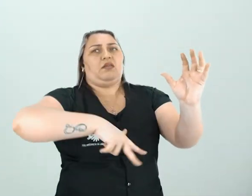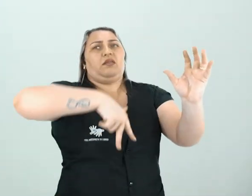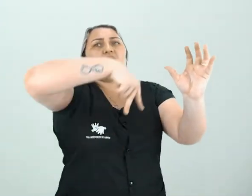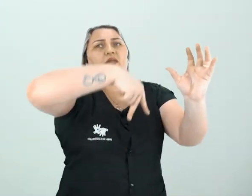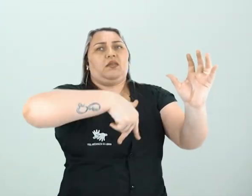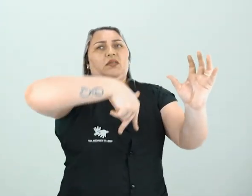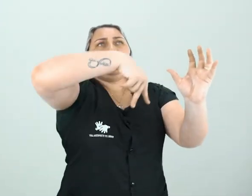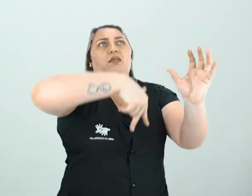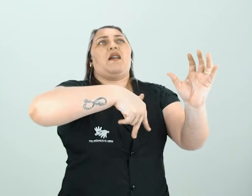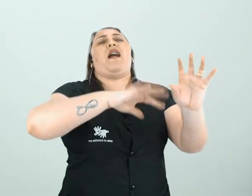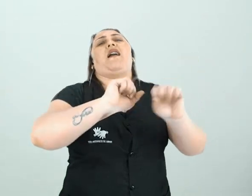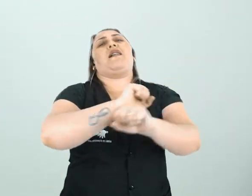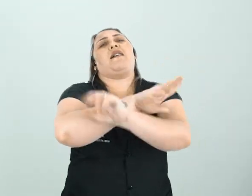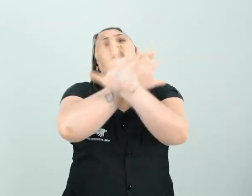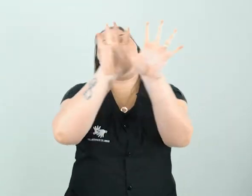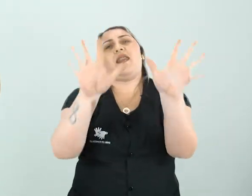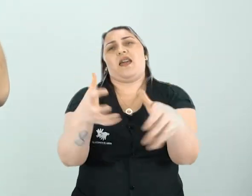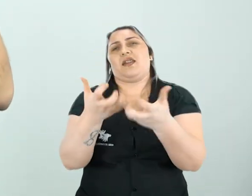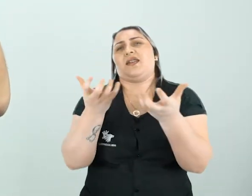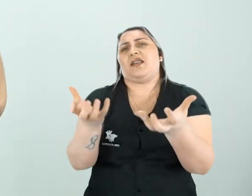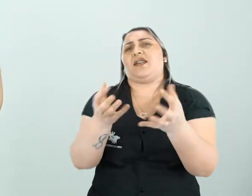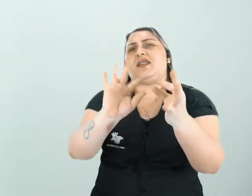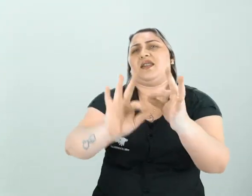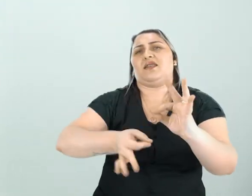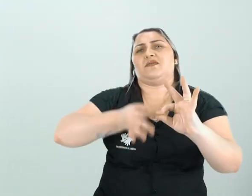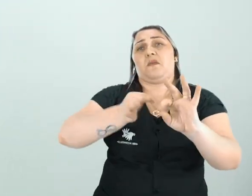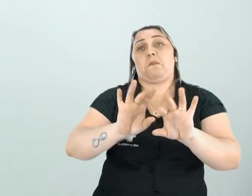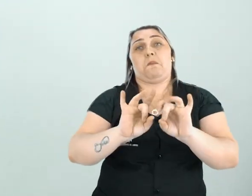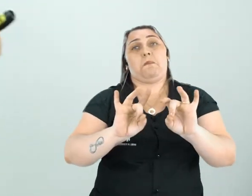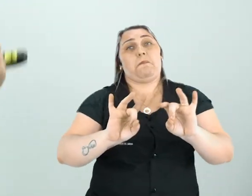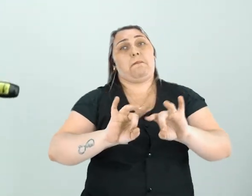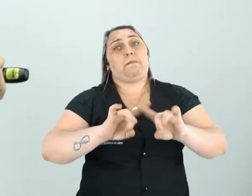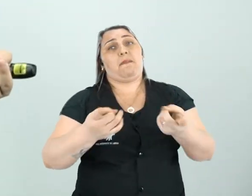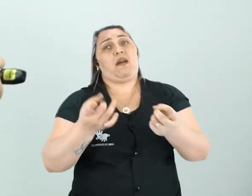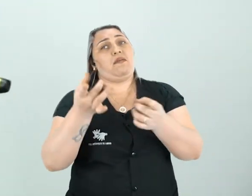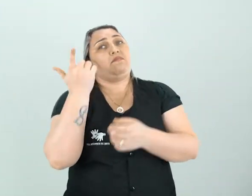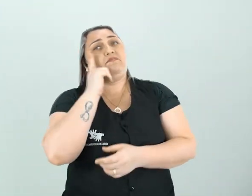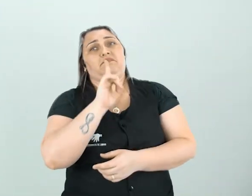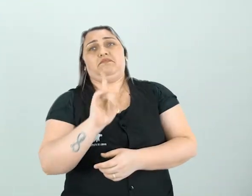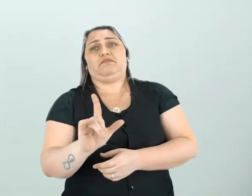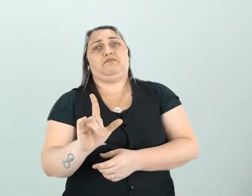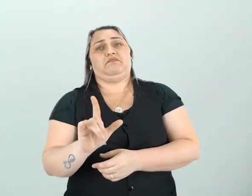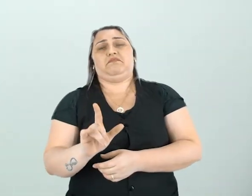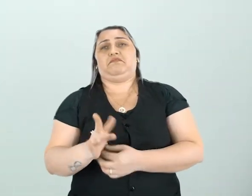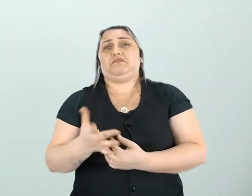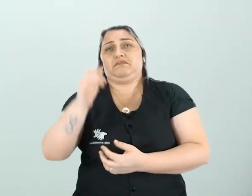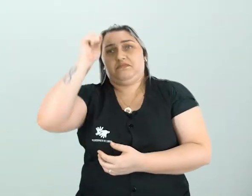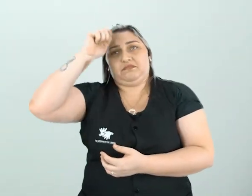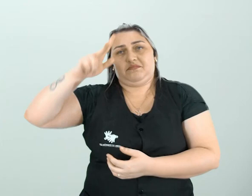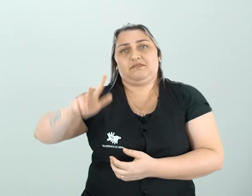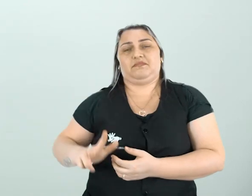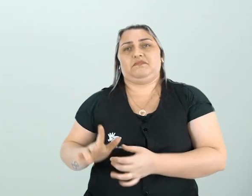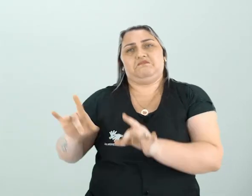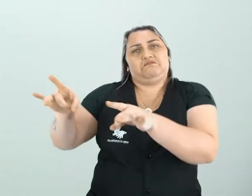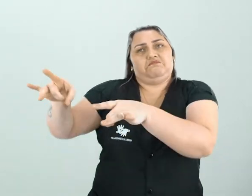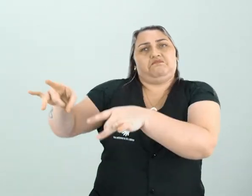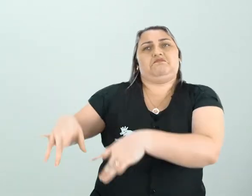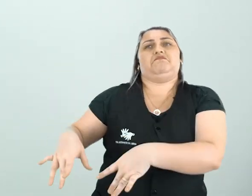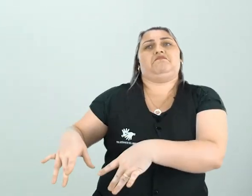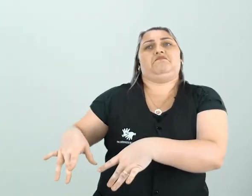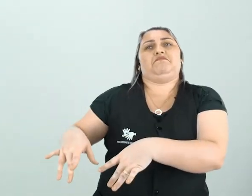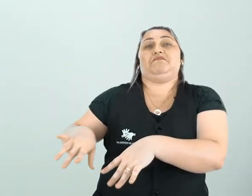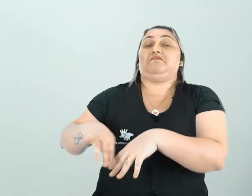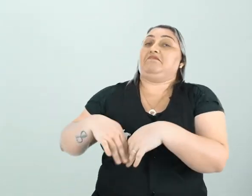derramado? Claro que ela queria as uvas. Só que como ela não conseguiu, e ela sendo esperta, mas